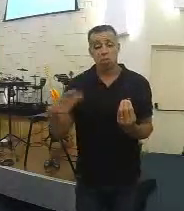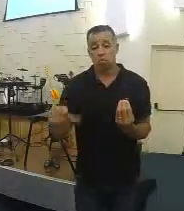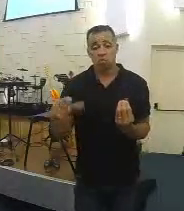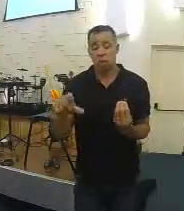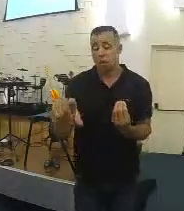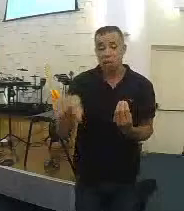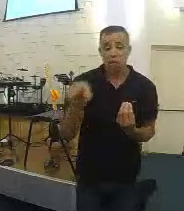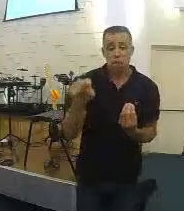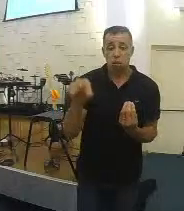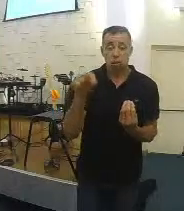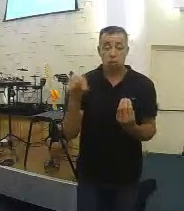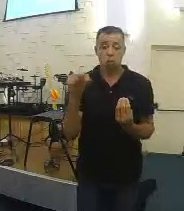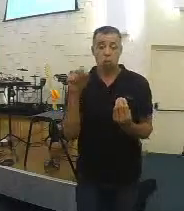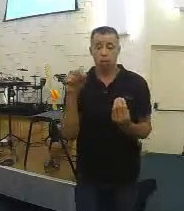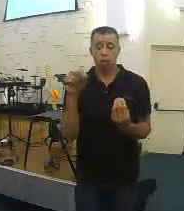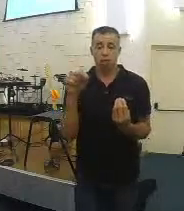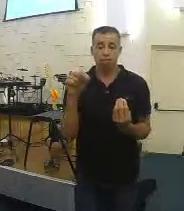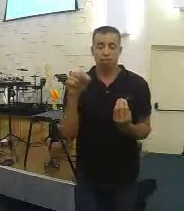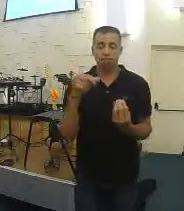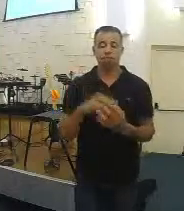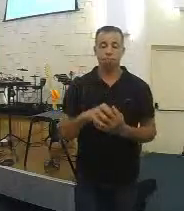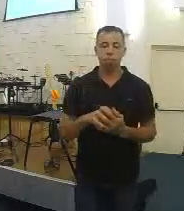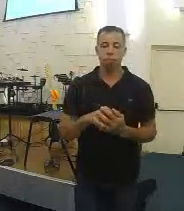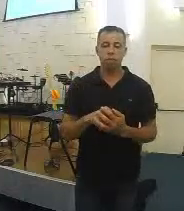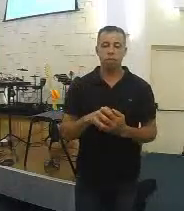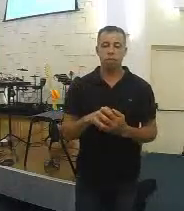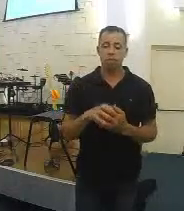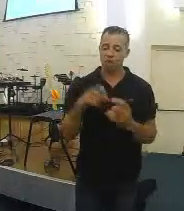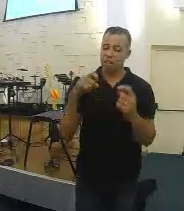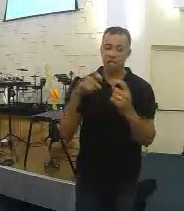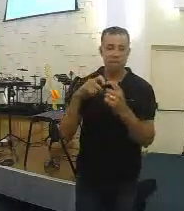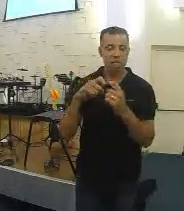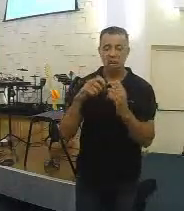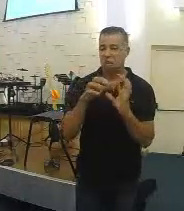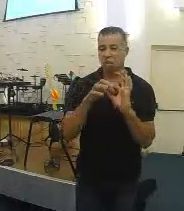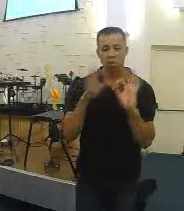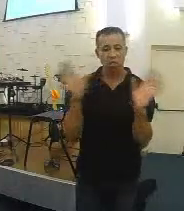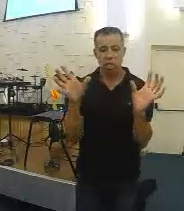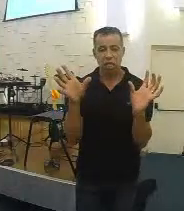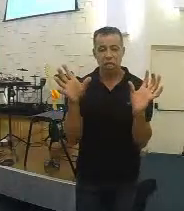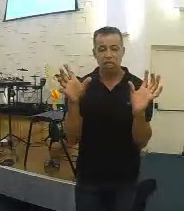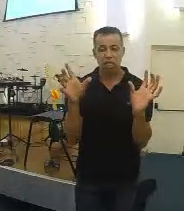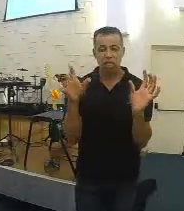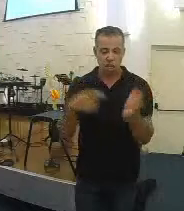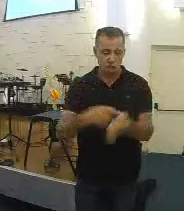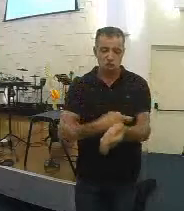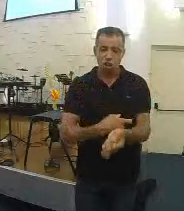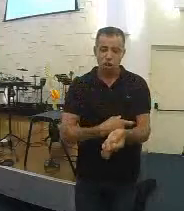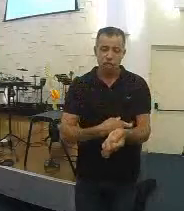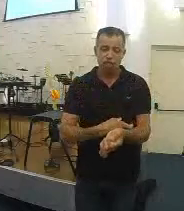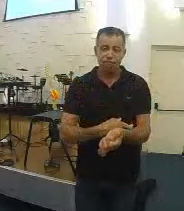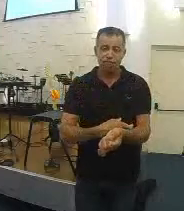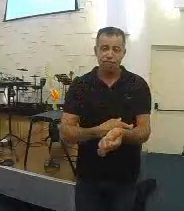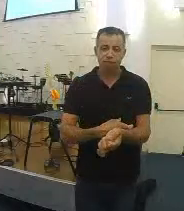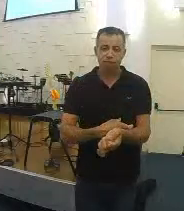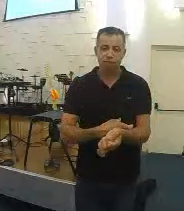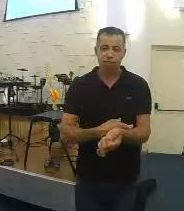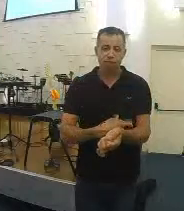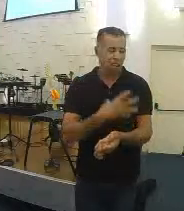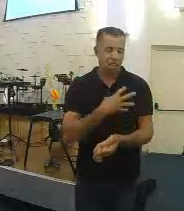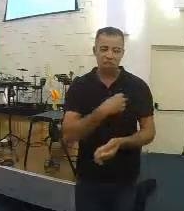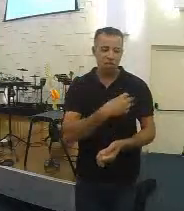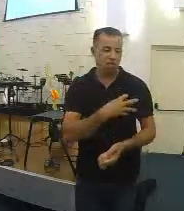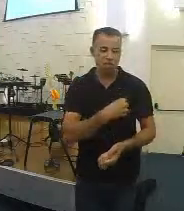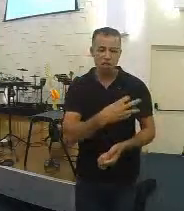em torno do prazer imediato. Sexo livre, uso de drogas, filiação